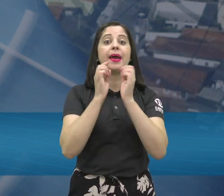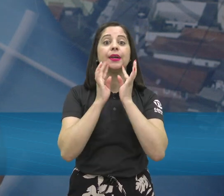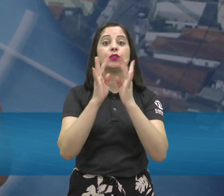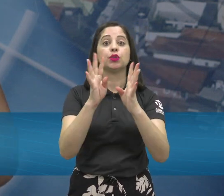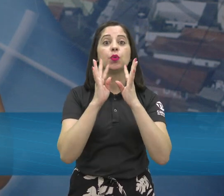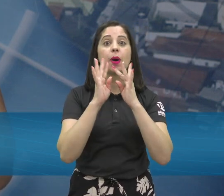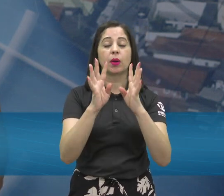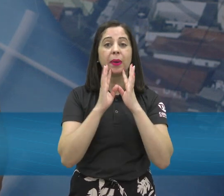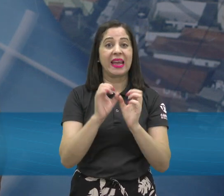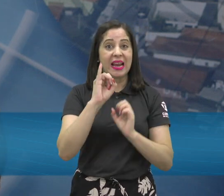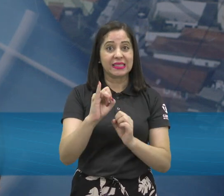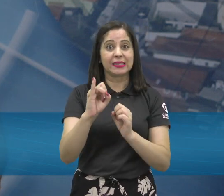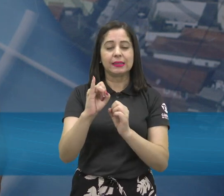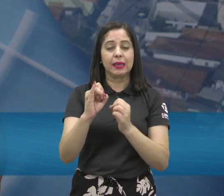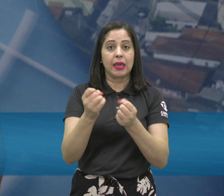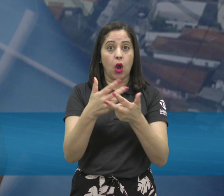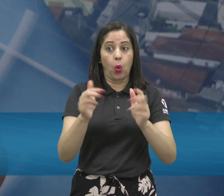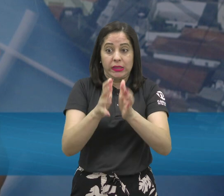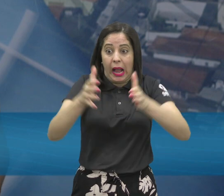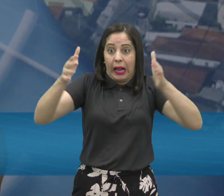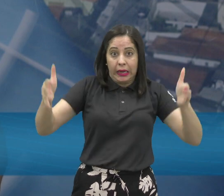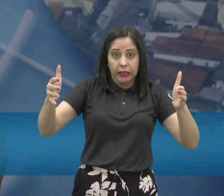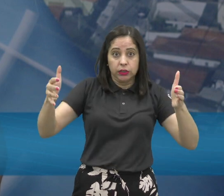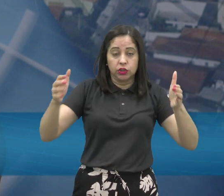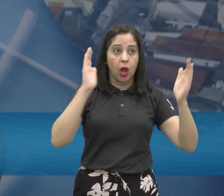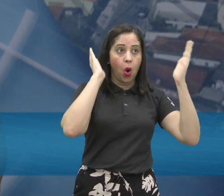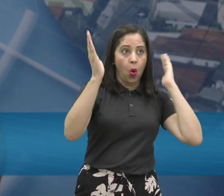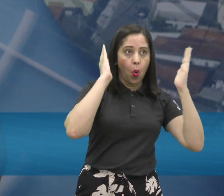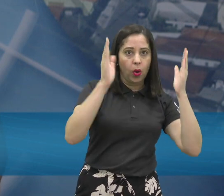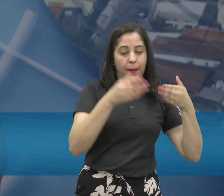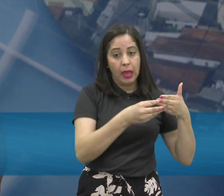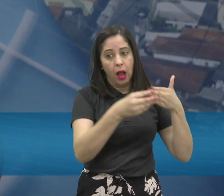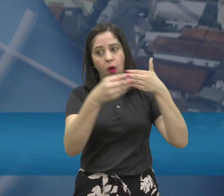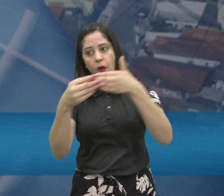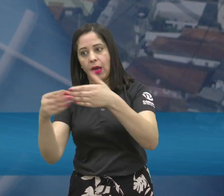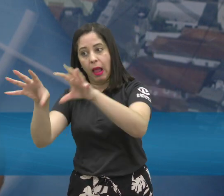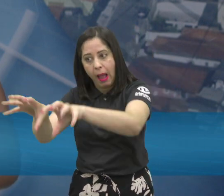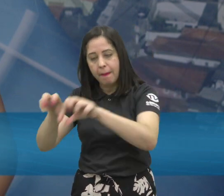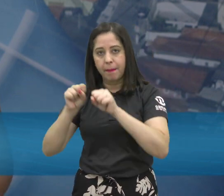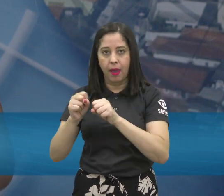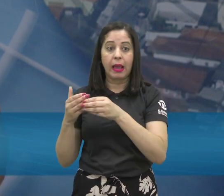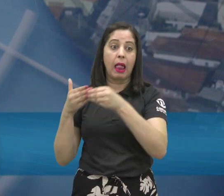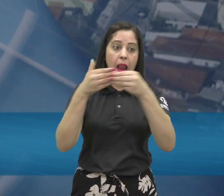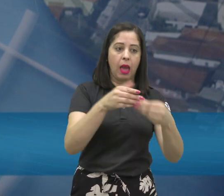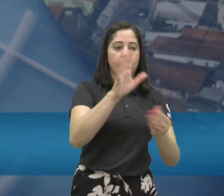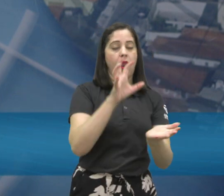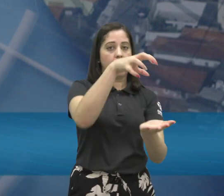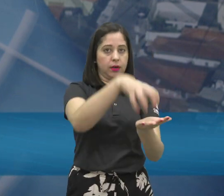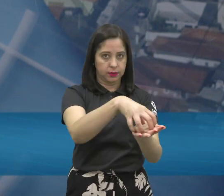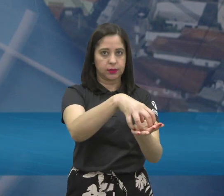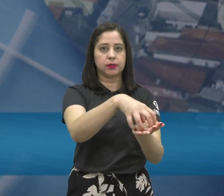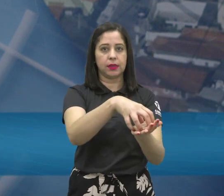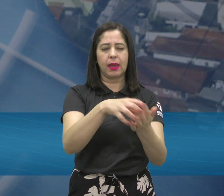eles mesmos retiram. O Fundo Social, vou reforçar que ele fica dentro do Parque da Cidade, mais ali adiante, mais para